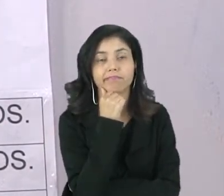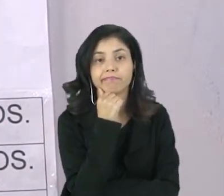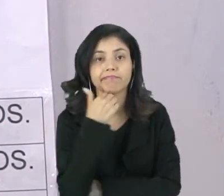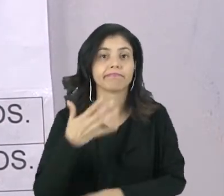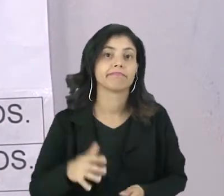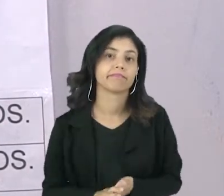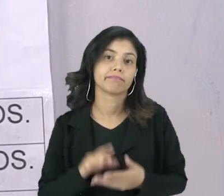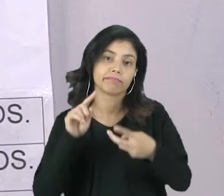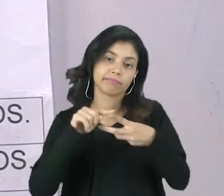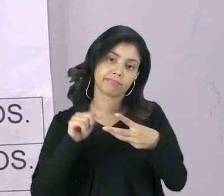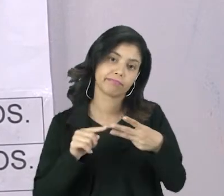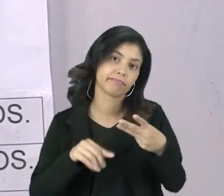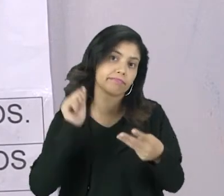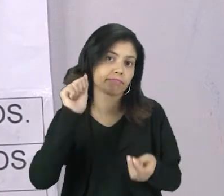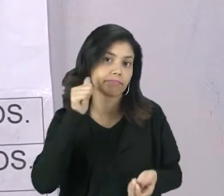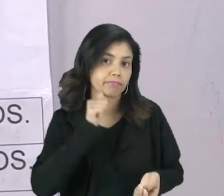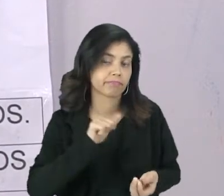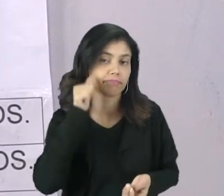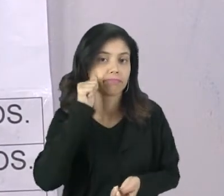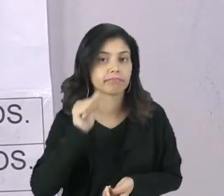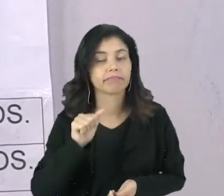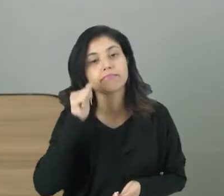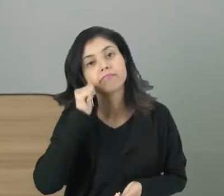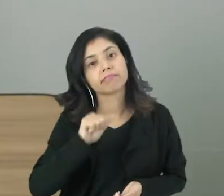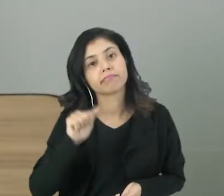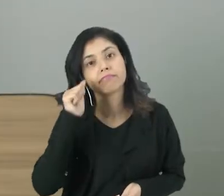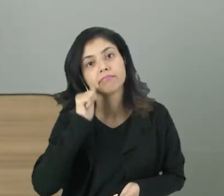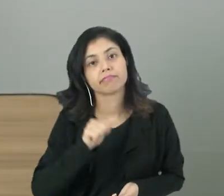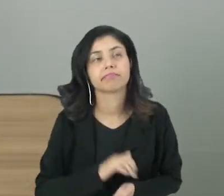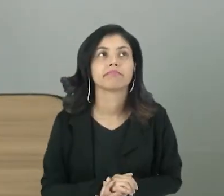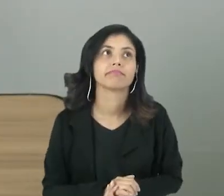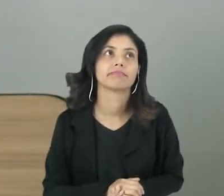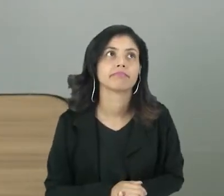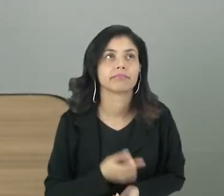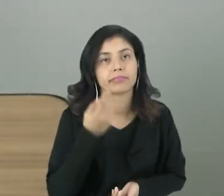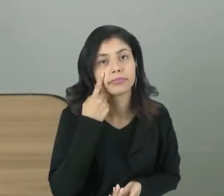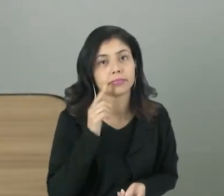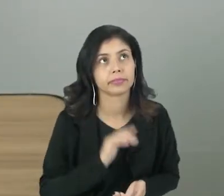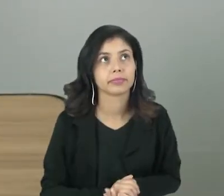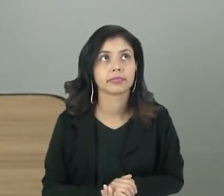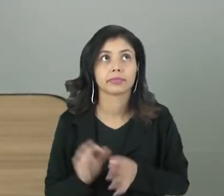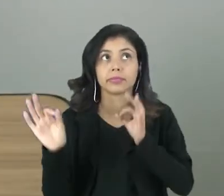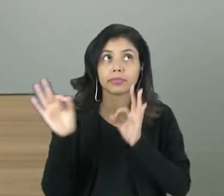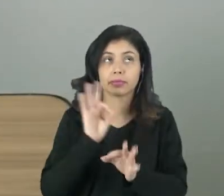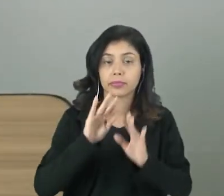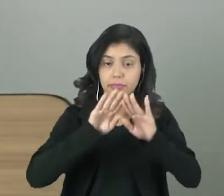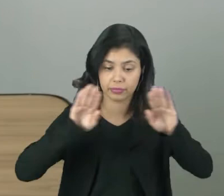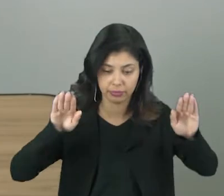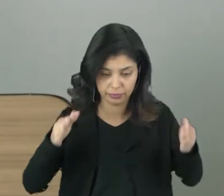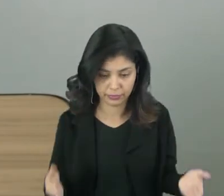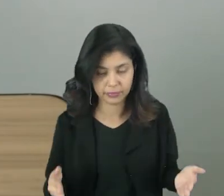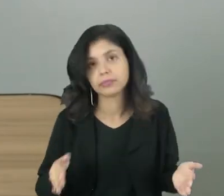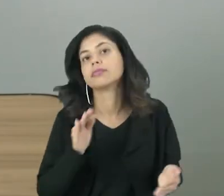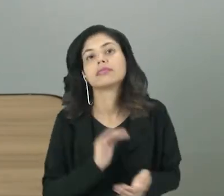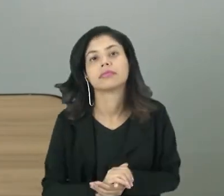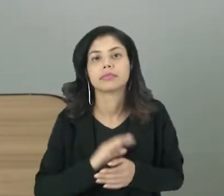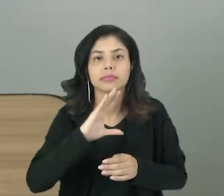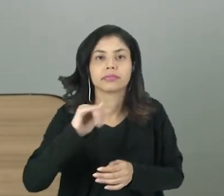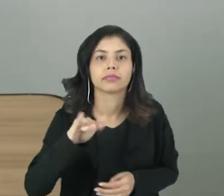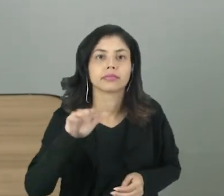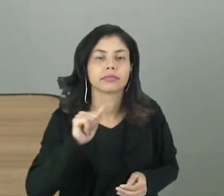a menina e a menina Vamos ver o finalzinho a menina está arrumando a cama